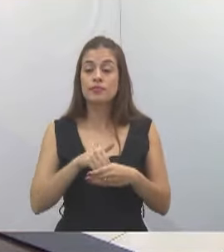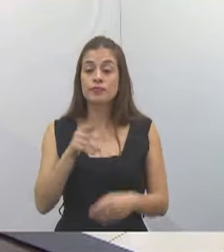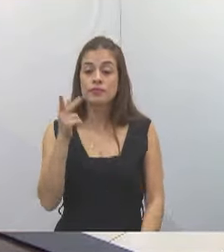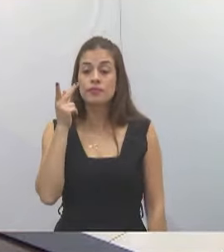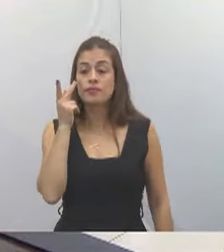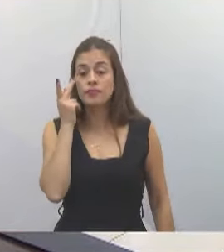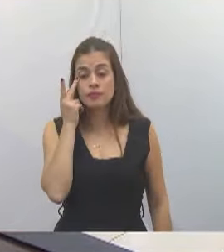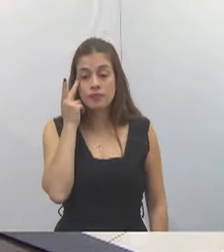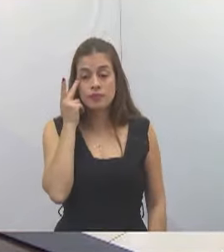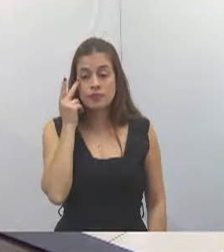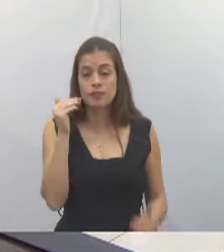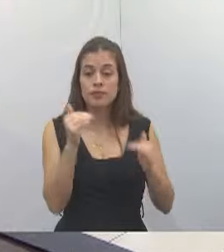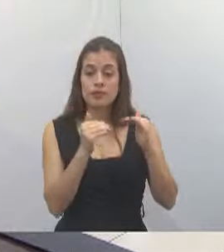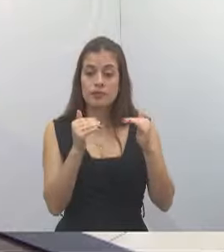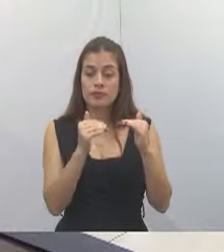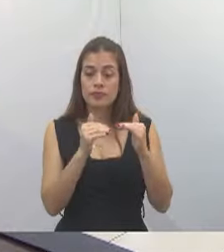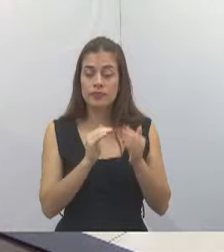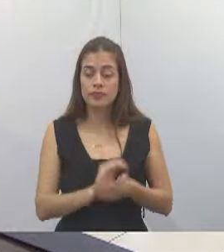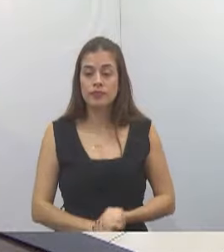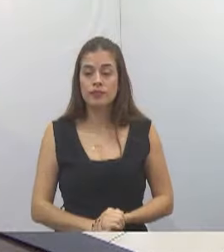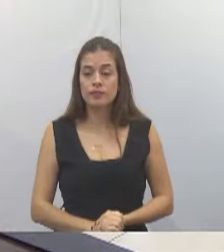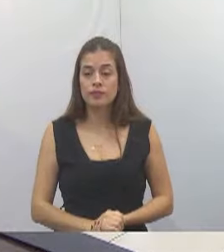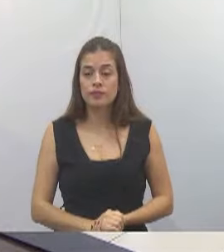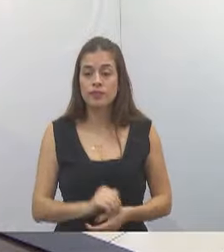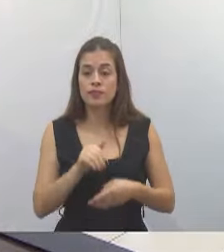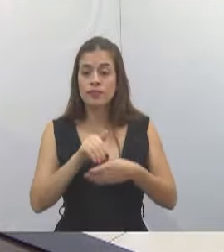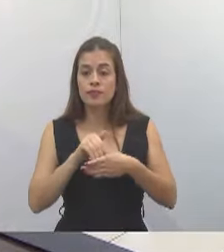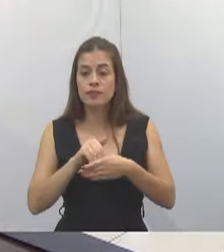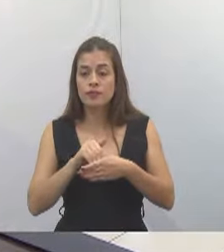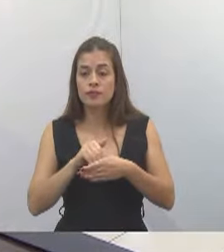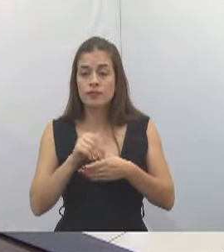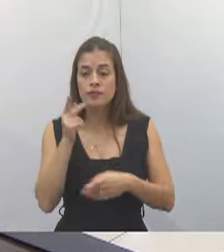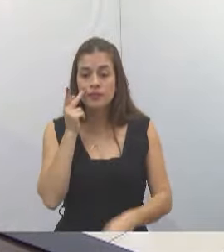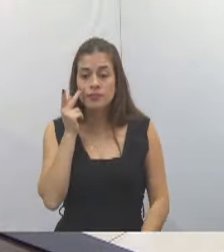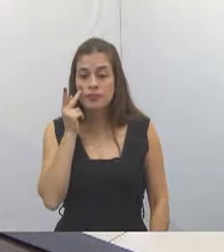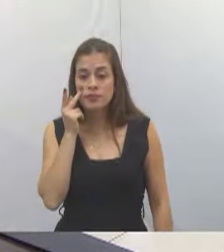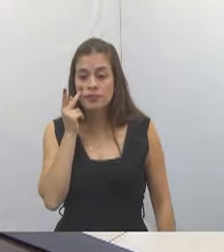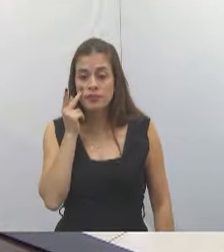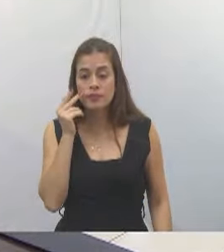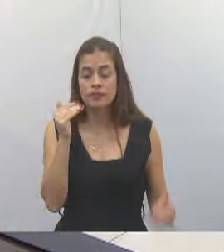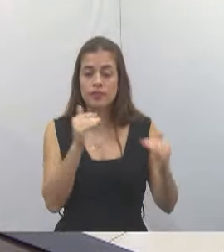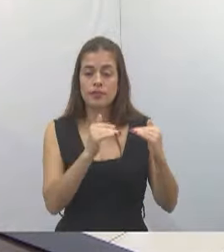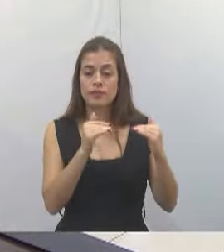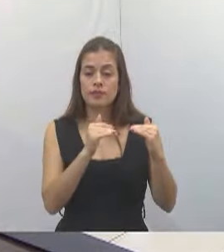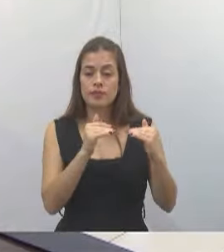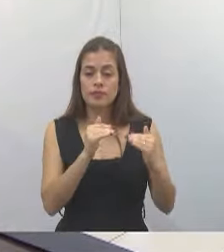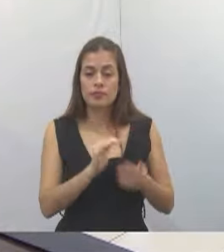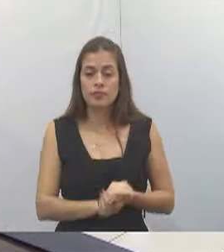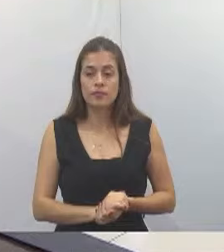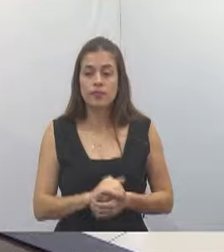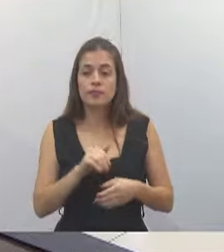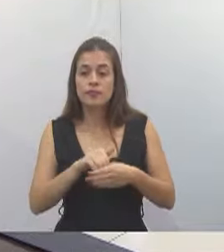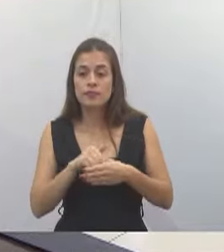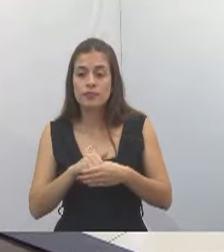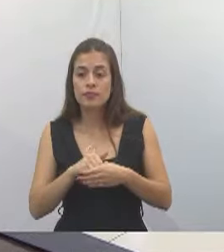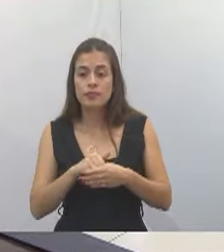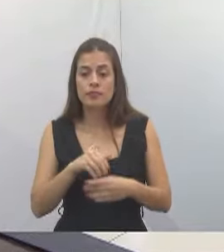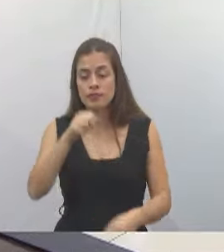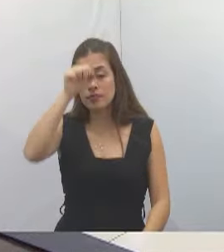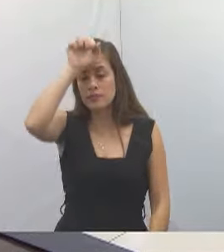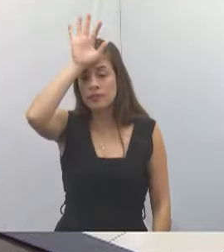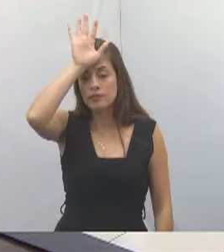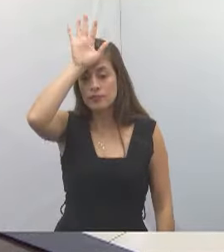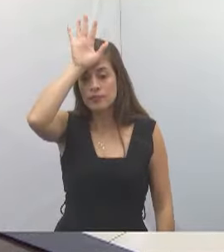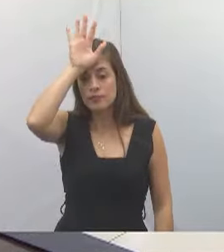Paulinho do Esporte? Favorável. Como vota o vereador Paulinho dos Condutores? Favorável. Como vota o vereador doutor